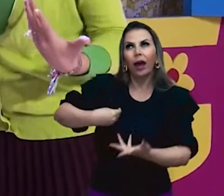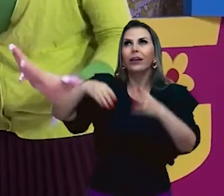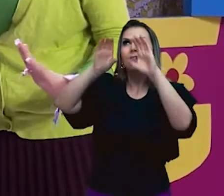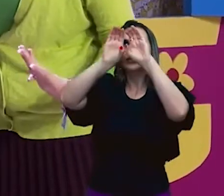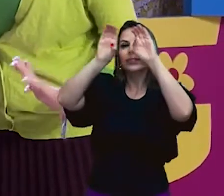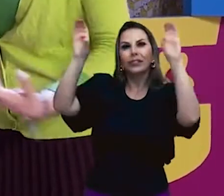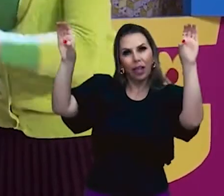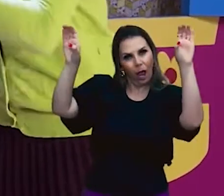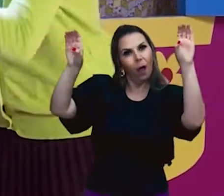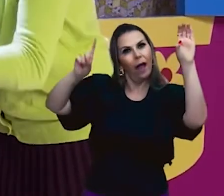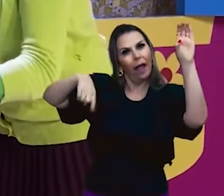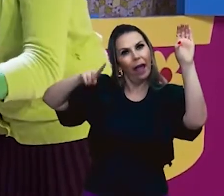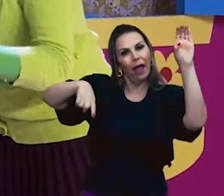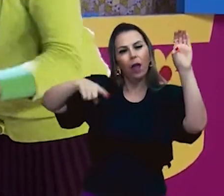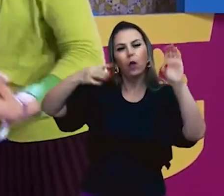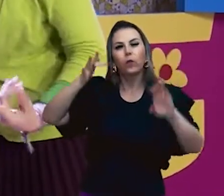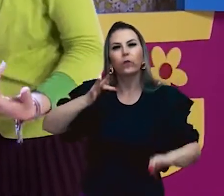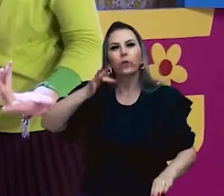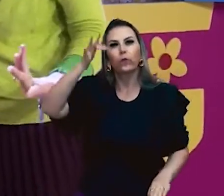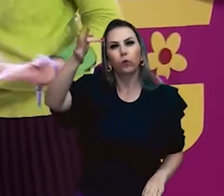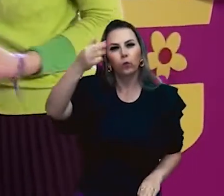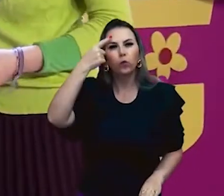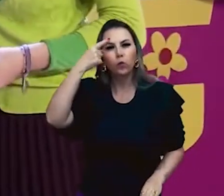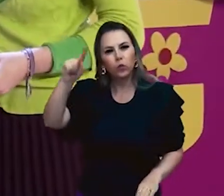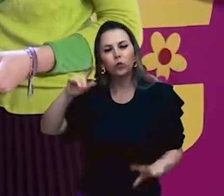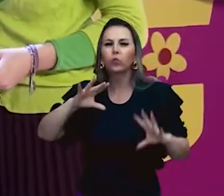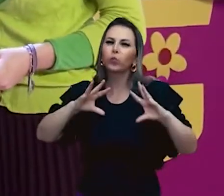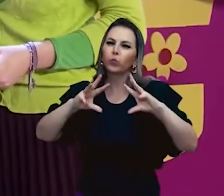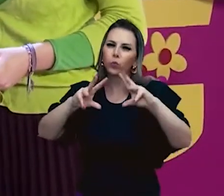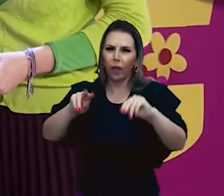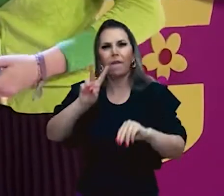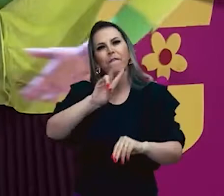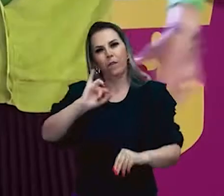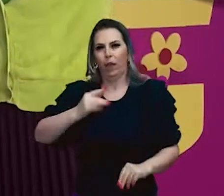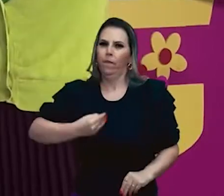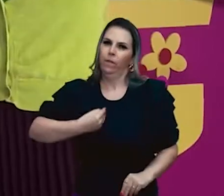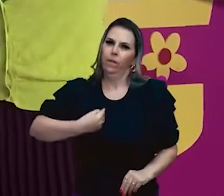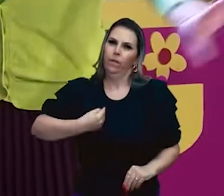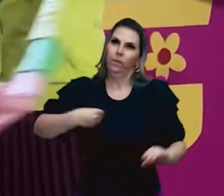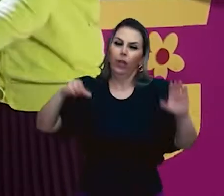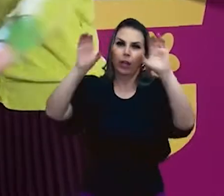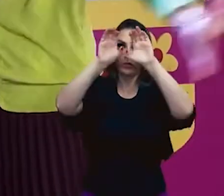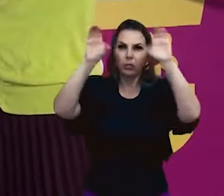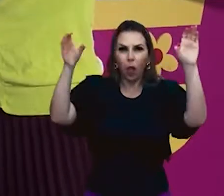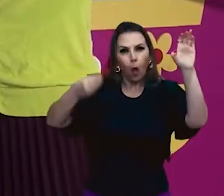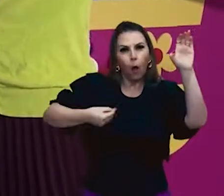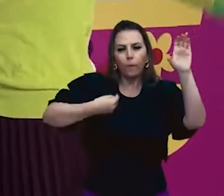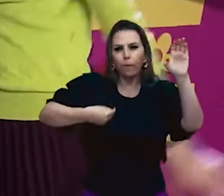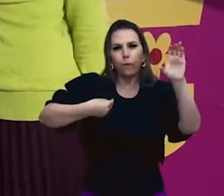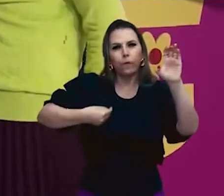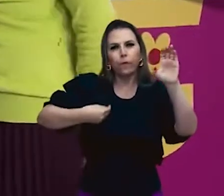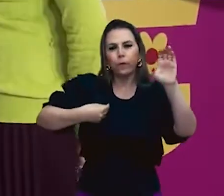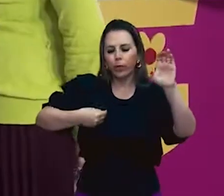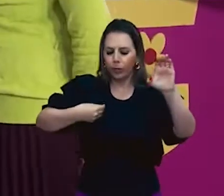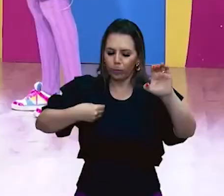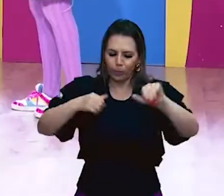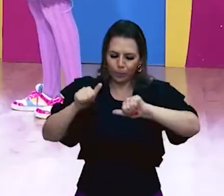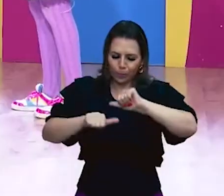céu com Jesus. E um dia, todos nós vamos morar no céu com Jesus. E a nossa vida nunca mais terá